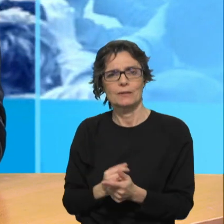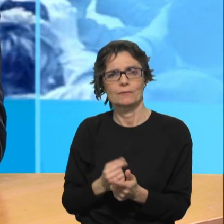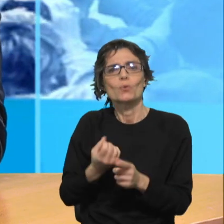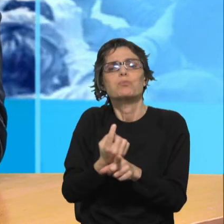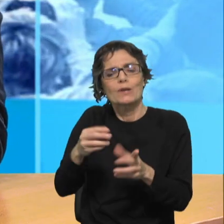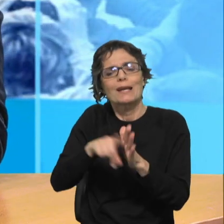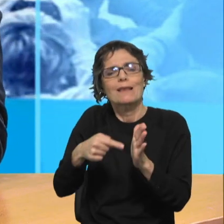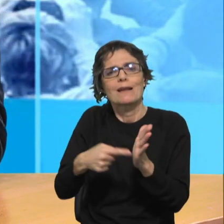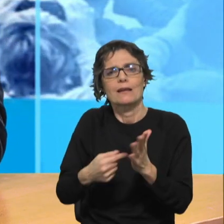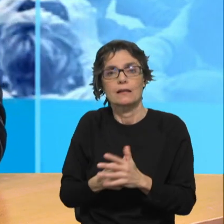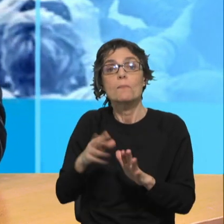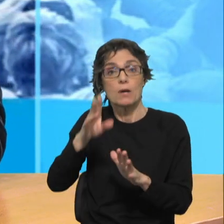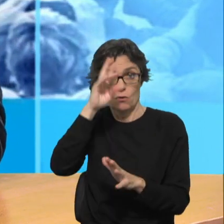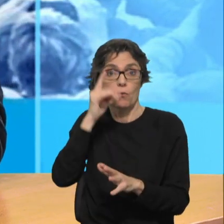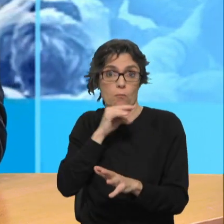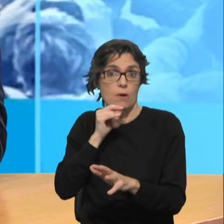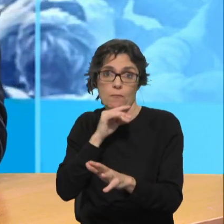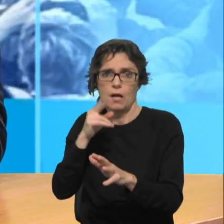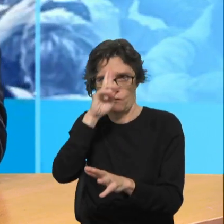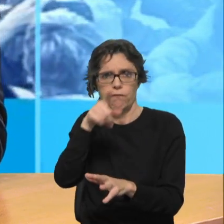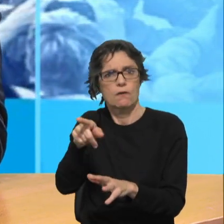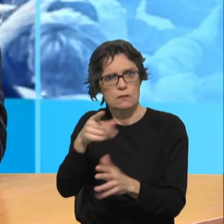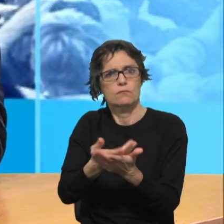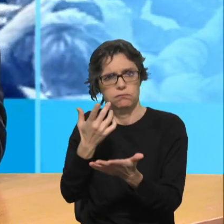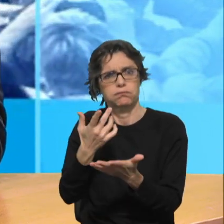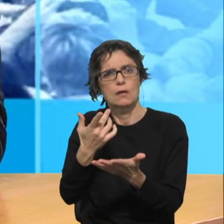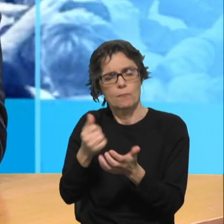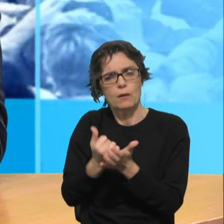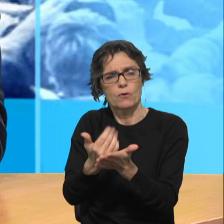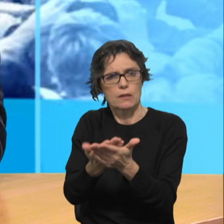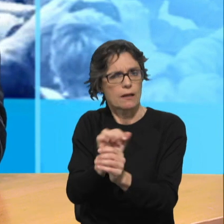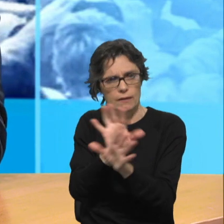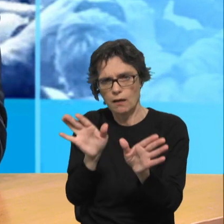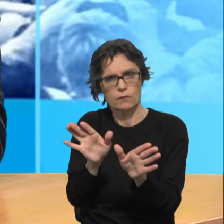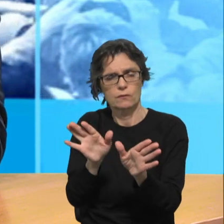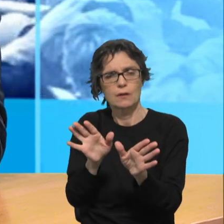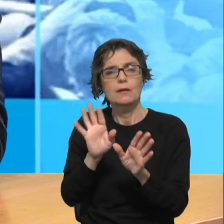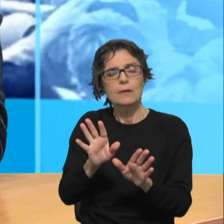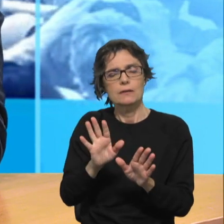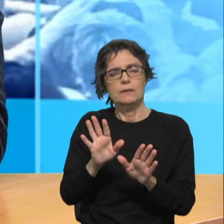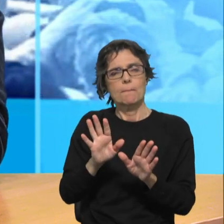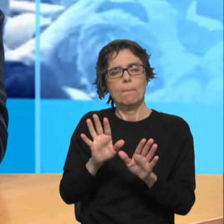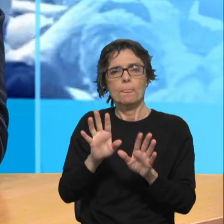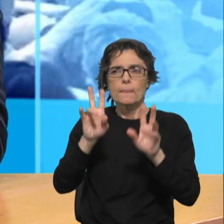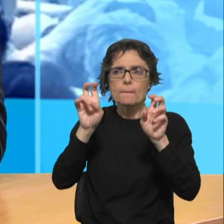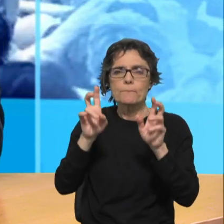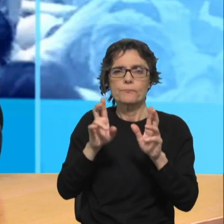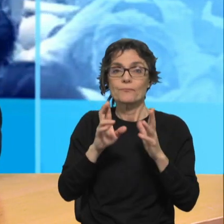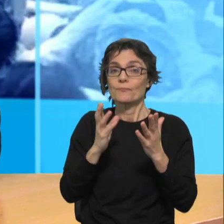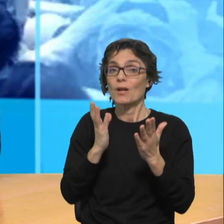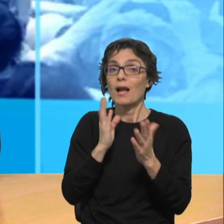filhos consigam avançar na sua formação, mas é necessário pensarmos mesmo. A educação é fruto da aldeia toda,